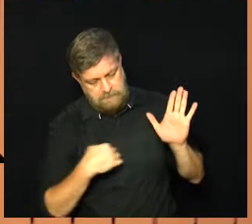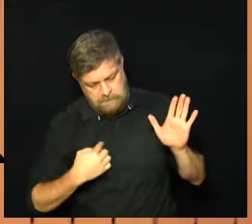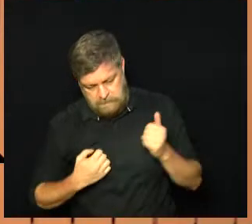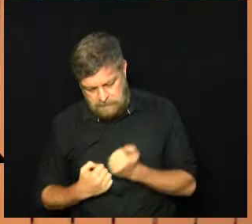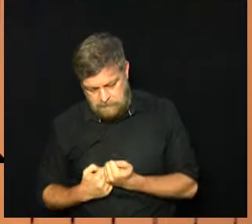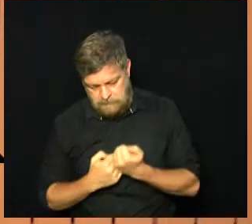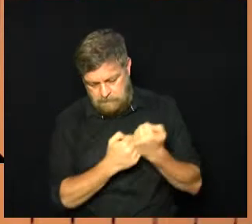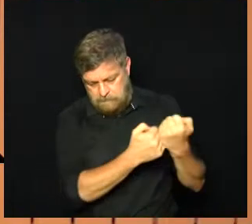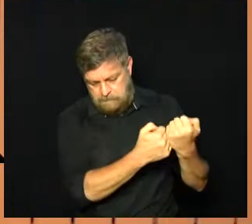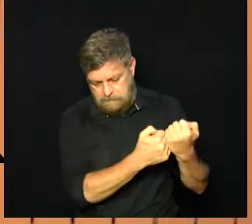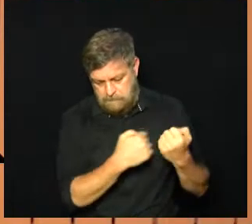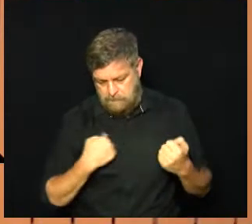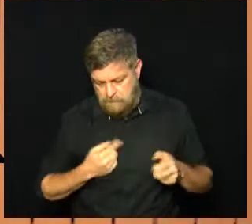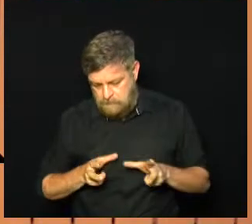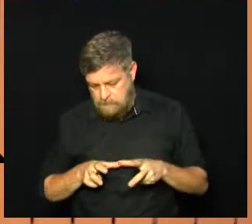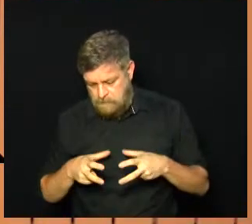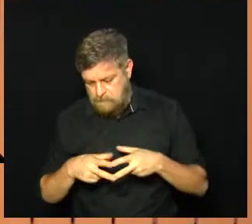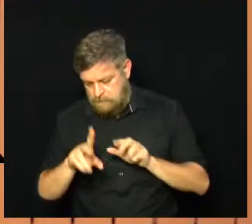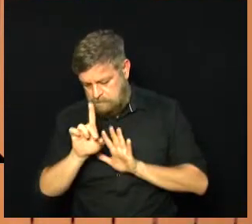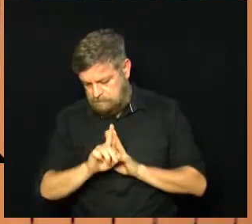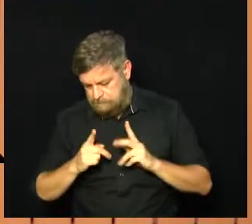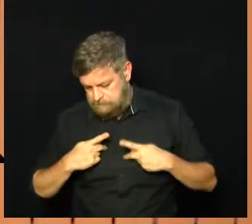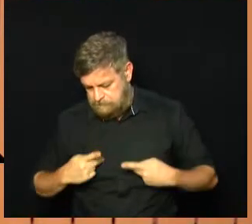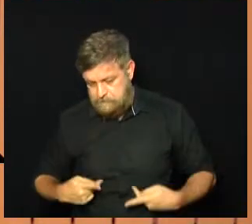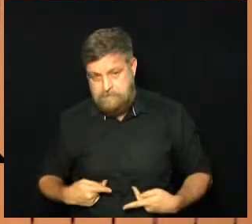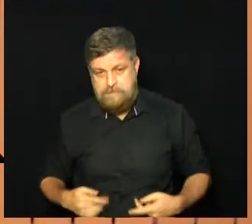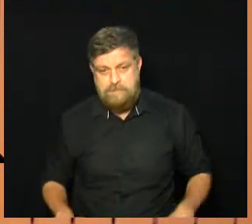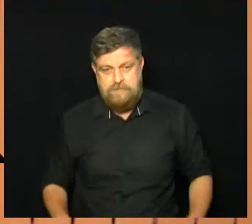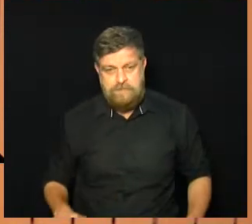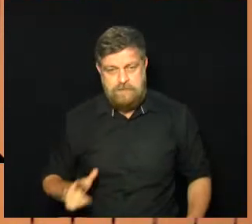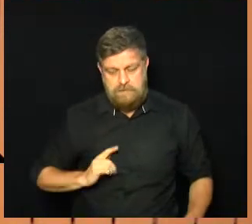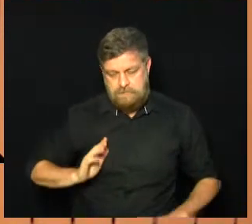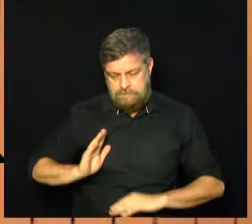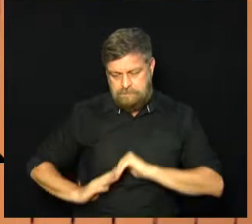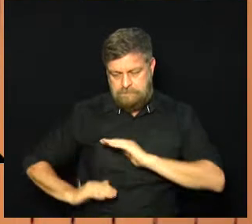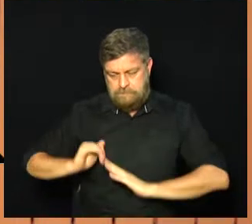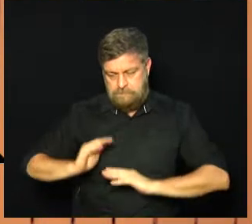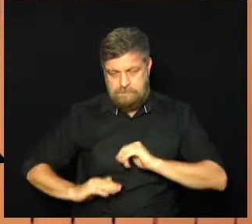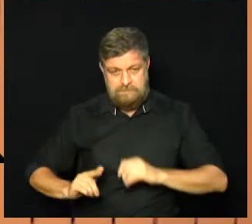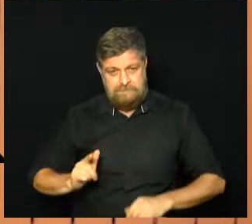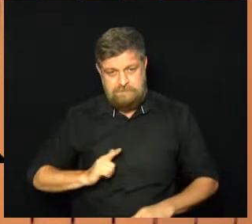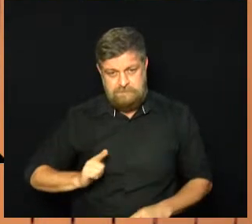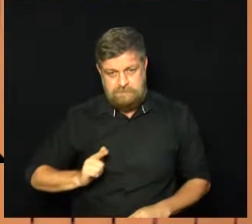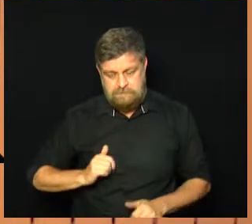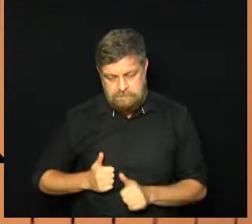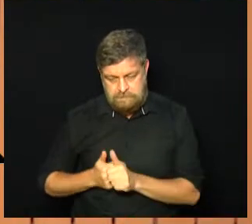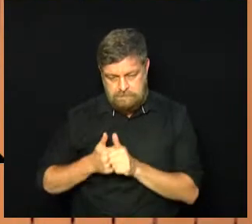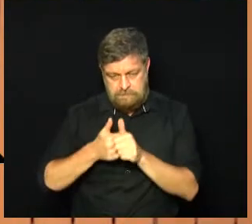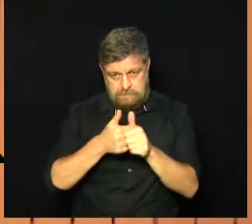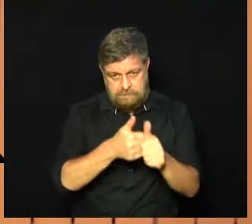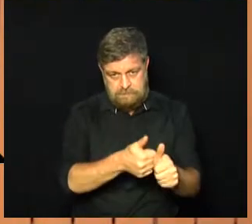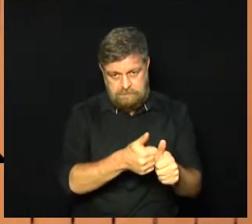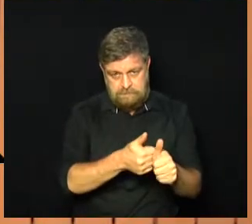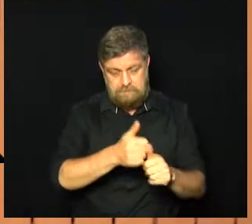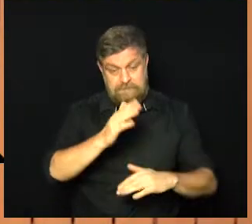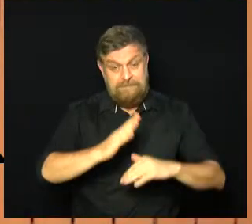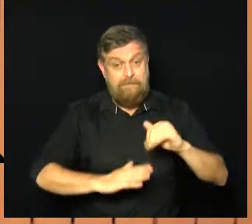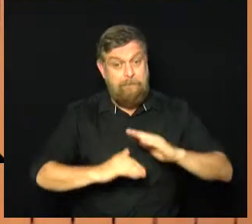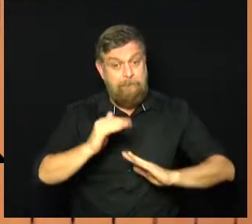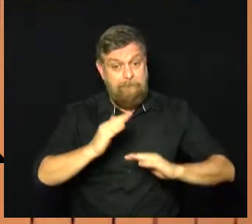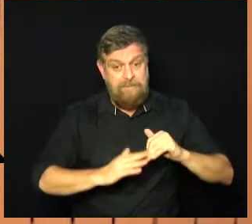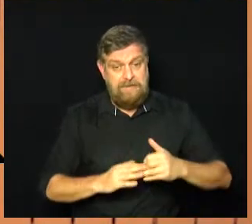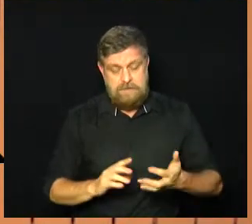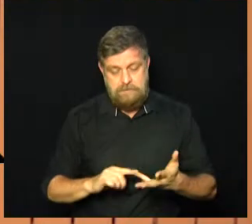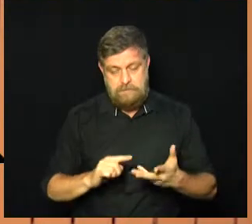iniciativas de direitos humanos, fazer a comissão se consolidar com uma instância capaz de acompanhar e dar desdobramentos concretos aos casos